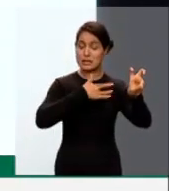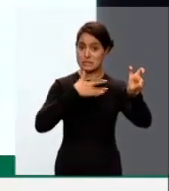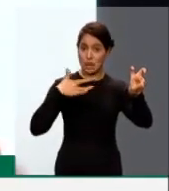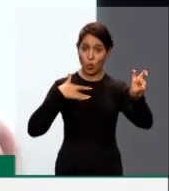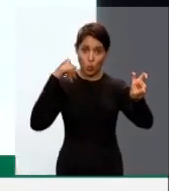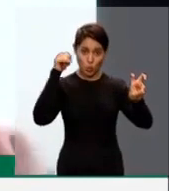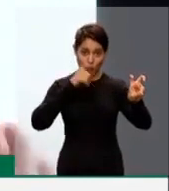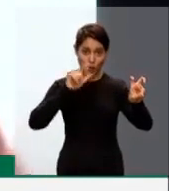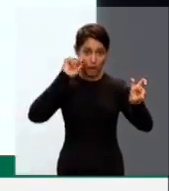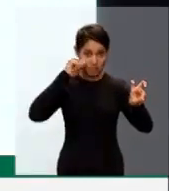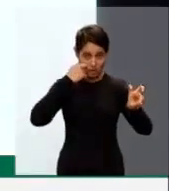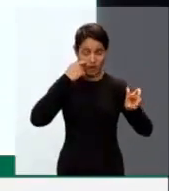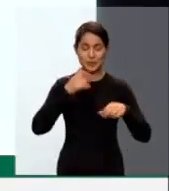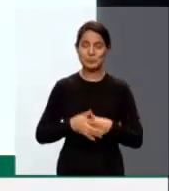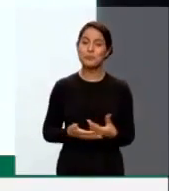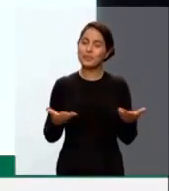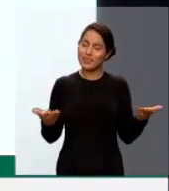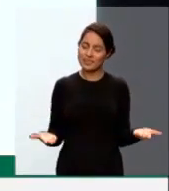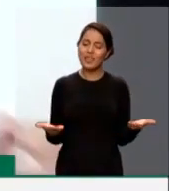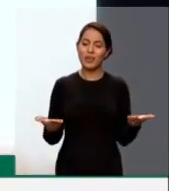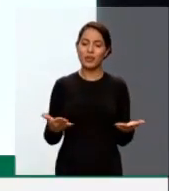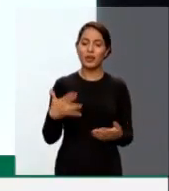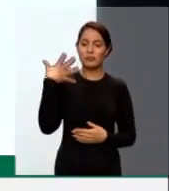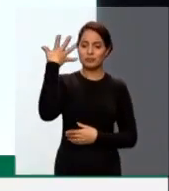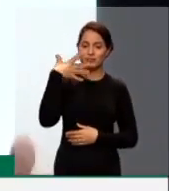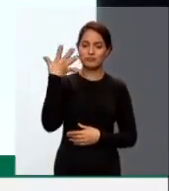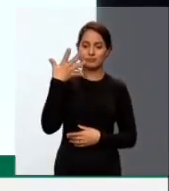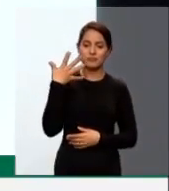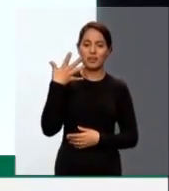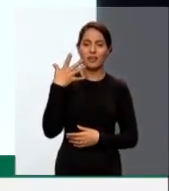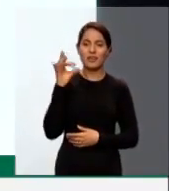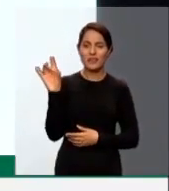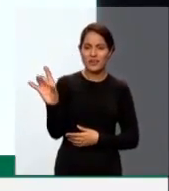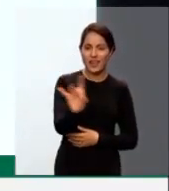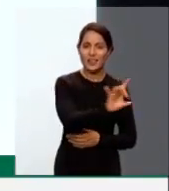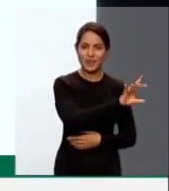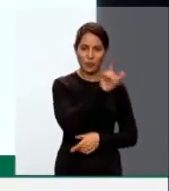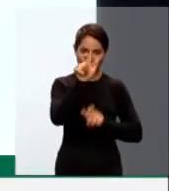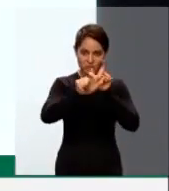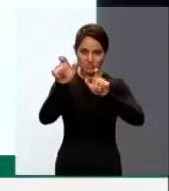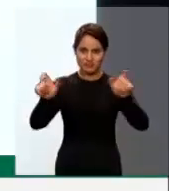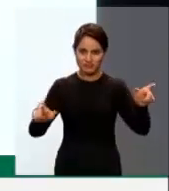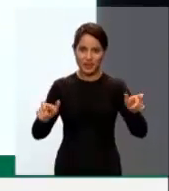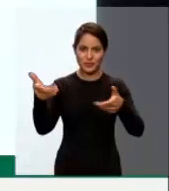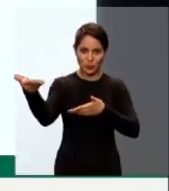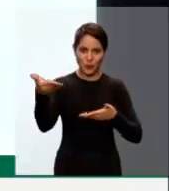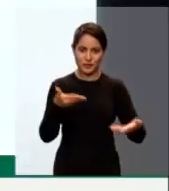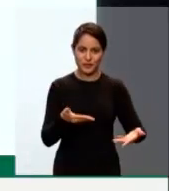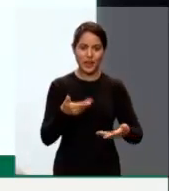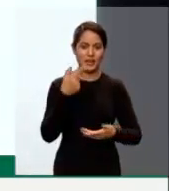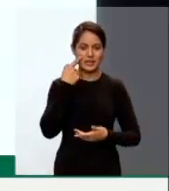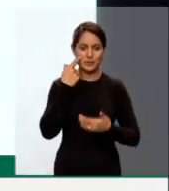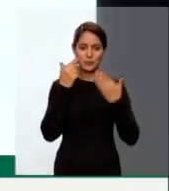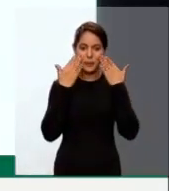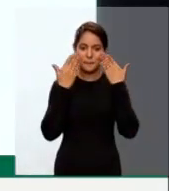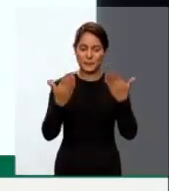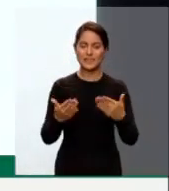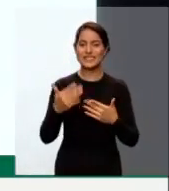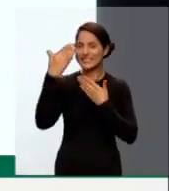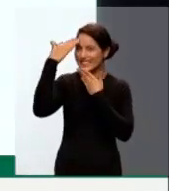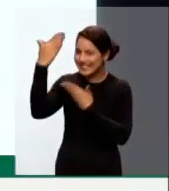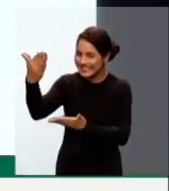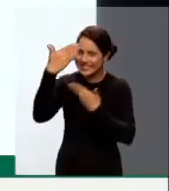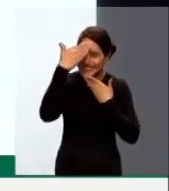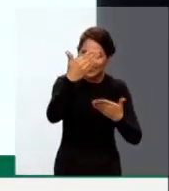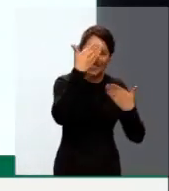negras. Eu queria apresentar rapidamente aqui o resumo de cada uma das nossas convidadas, que eu agradeço muito por